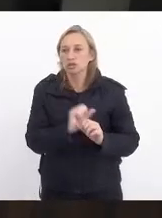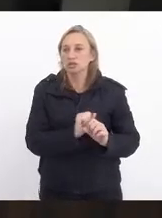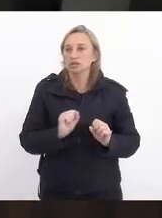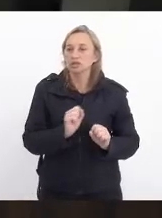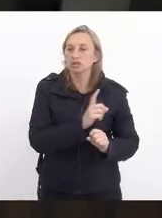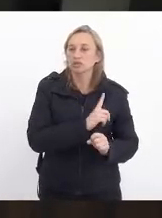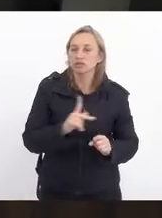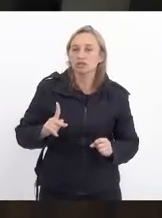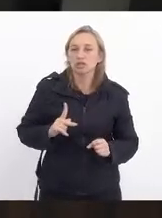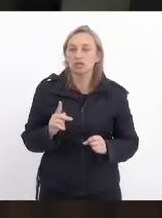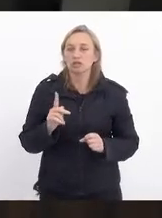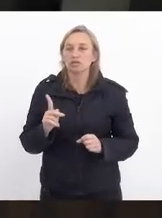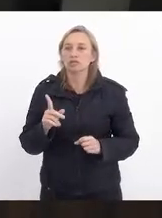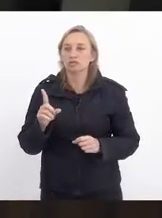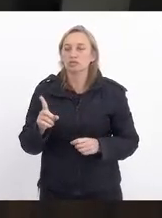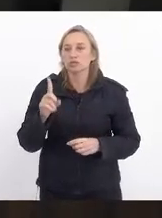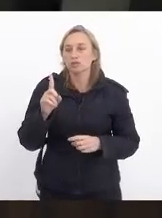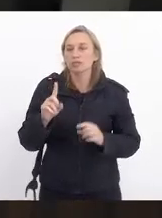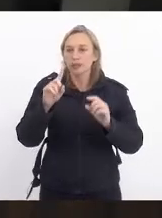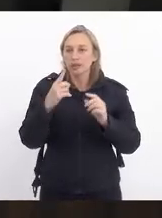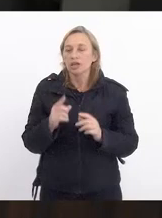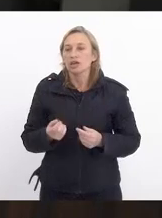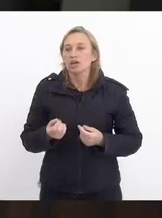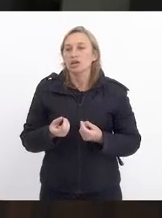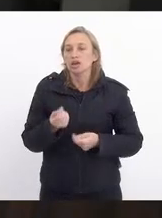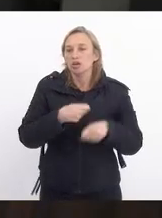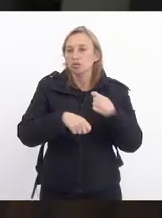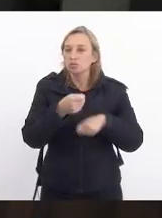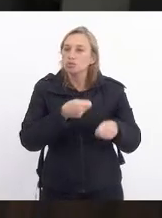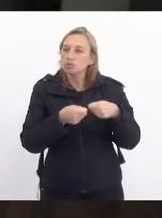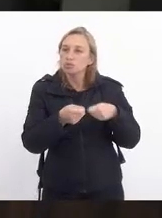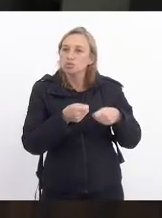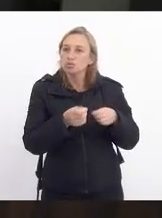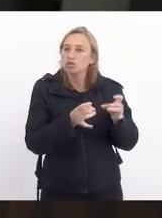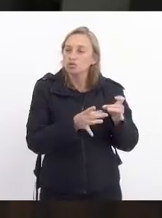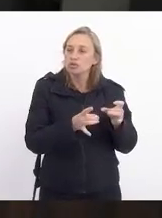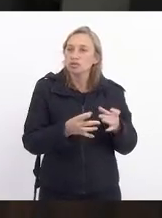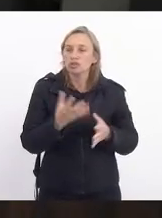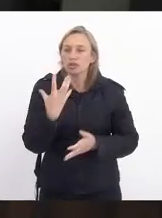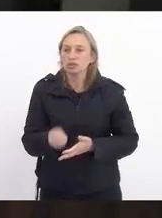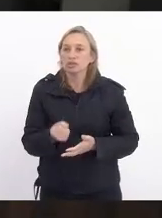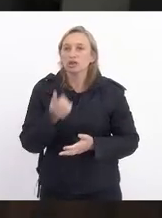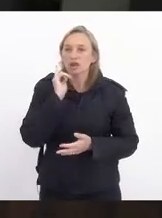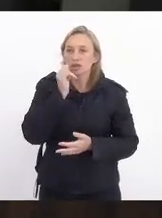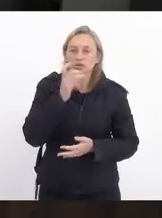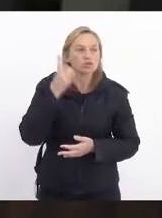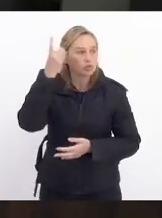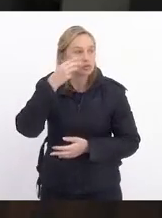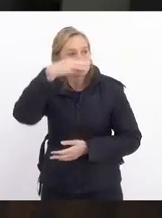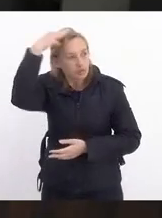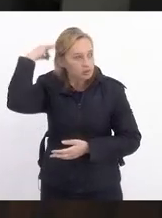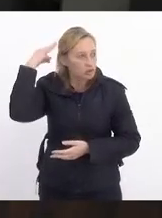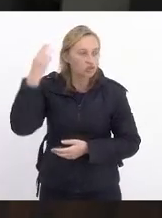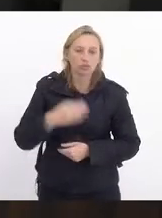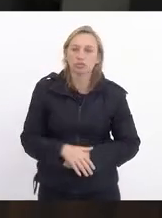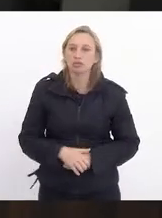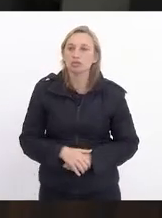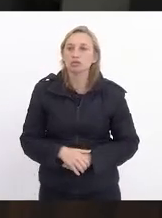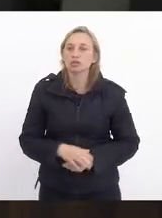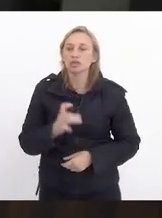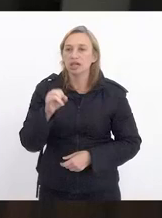Direitos Humanos cidadania favorável da economia dos comércio favorável relator Deputado Márcio Pacheco